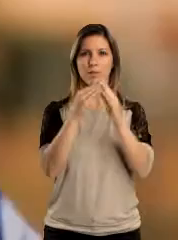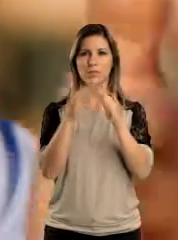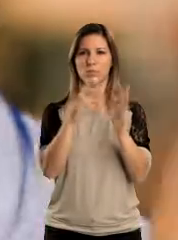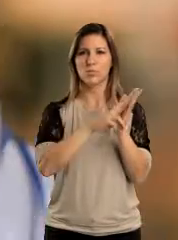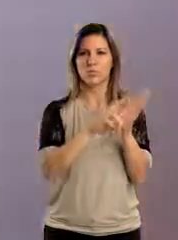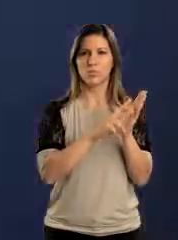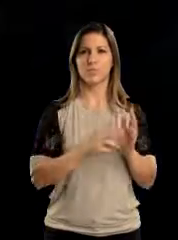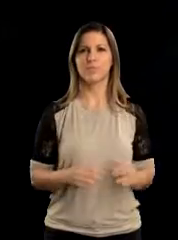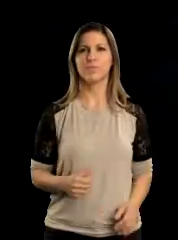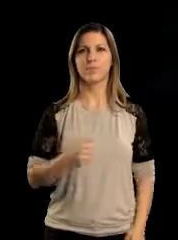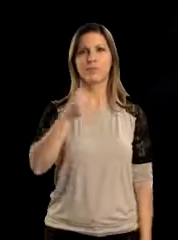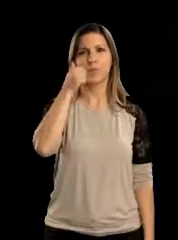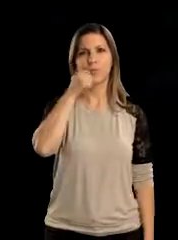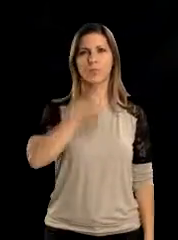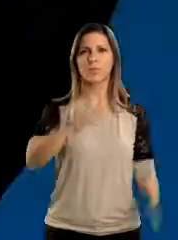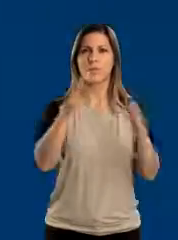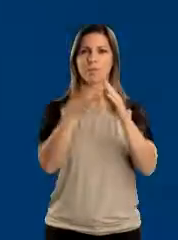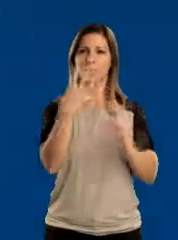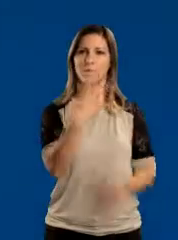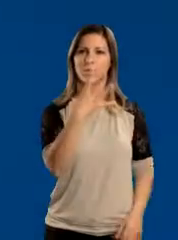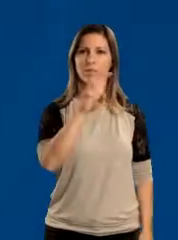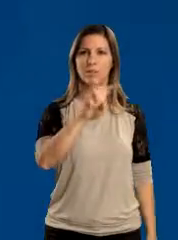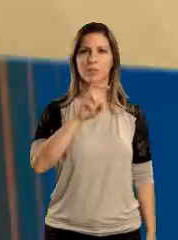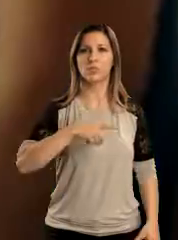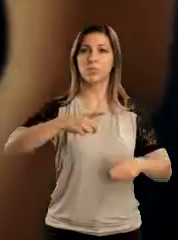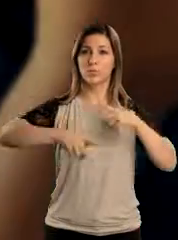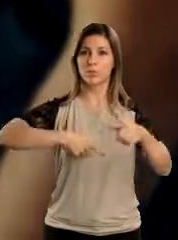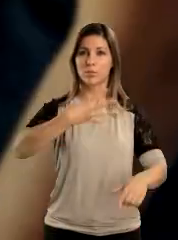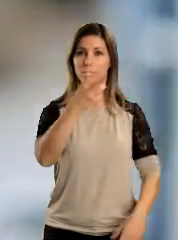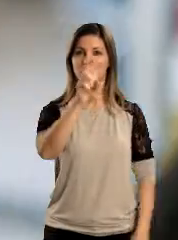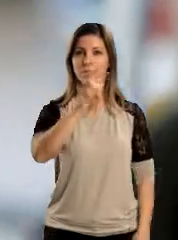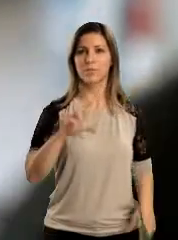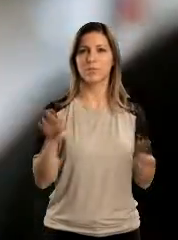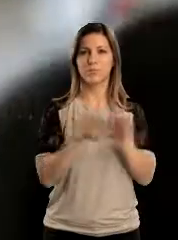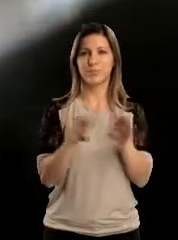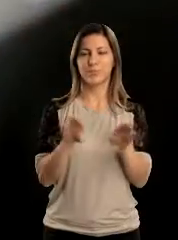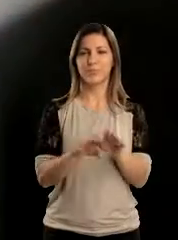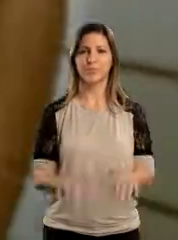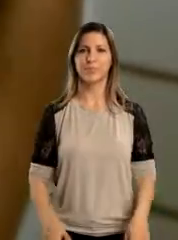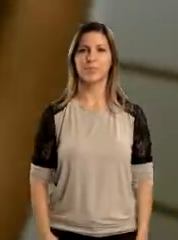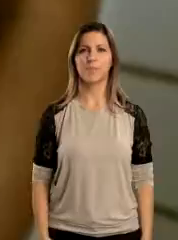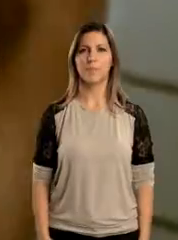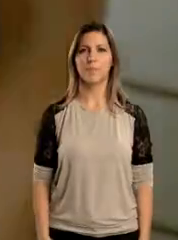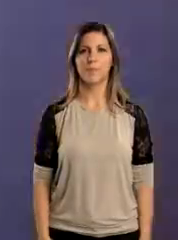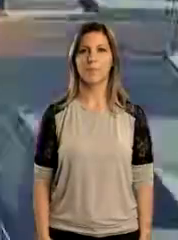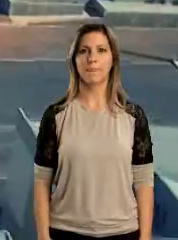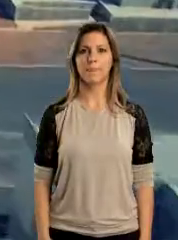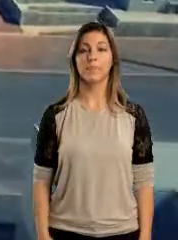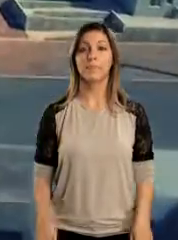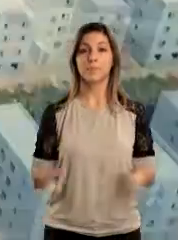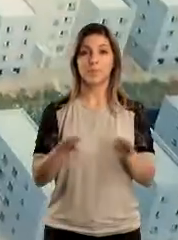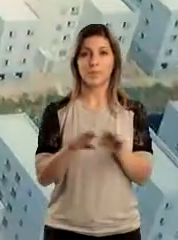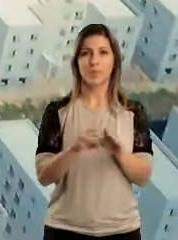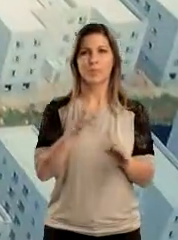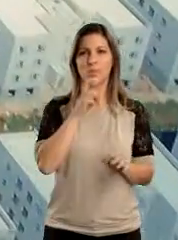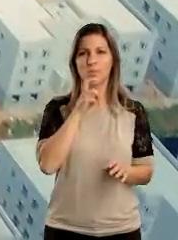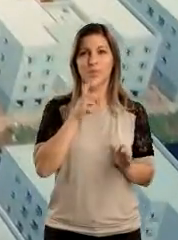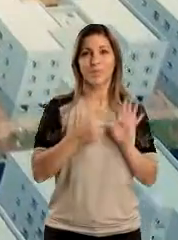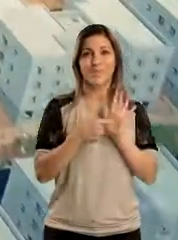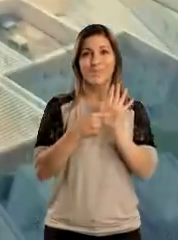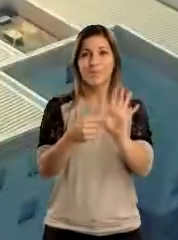propriedade regularizada. Dona de casa é 45, trabalhador é 50. E não